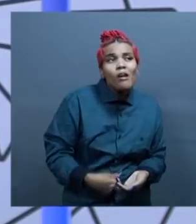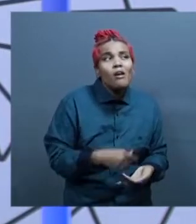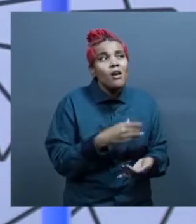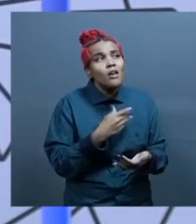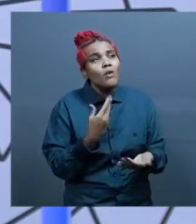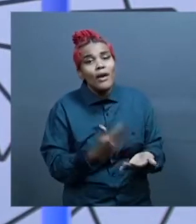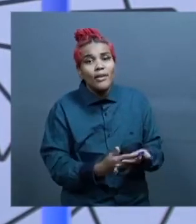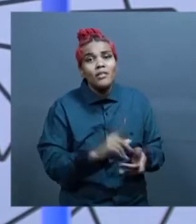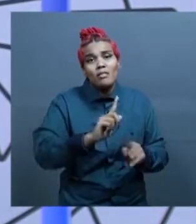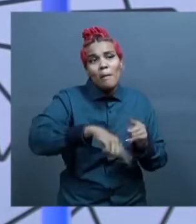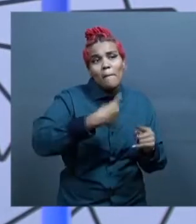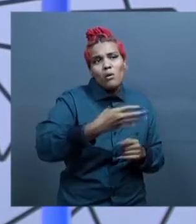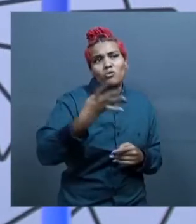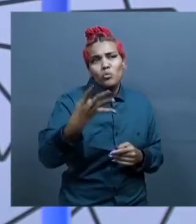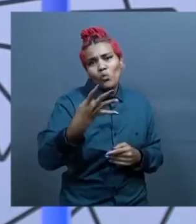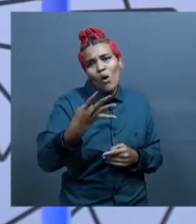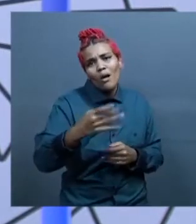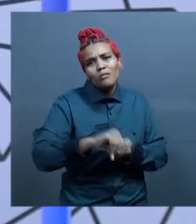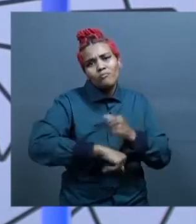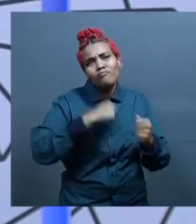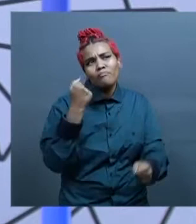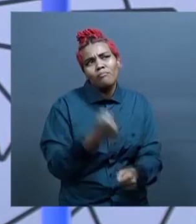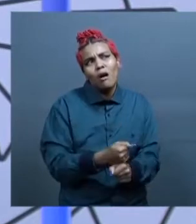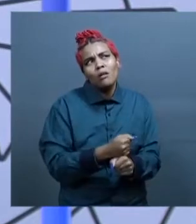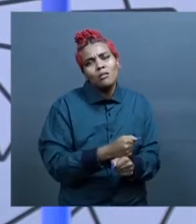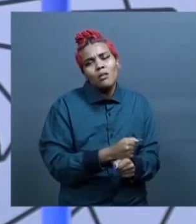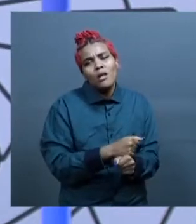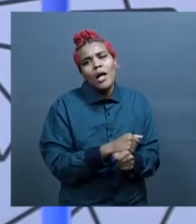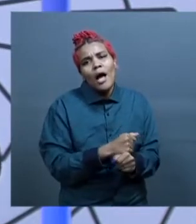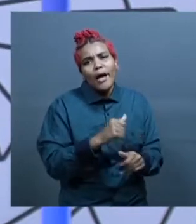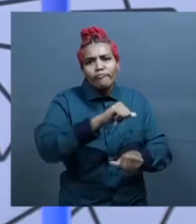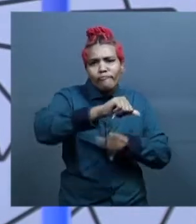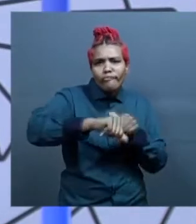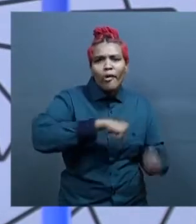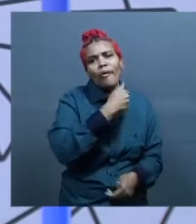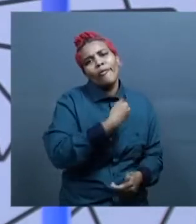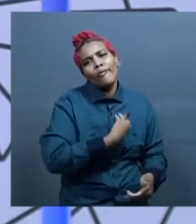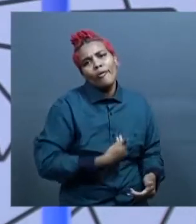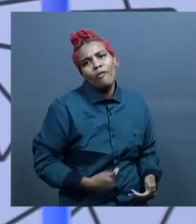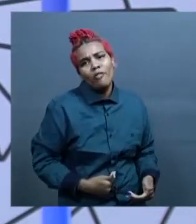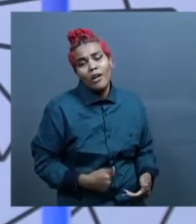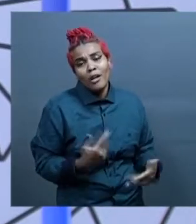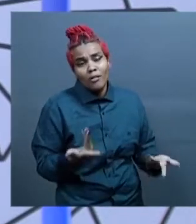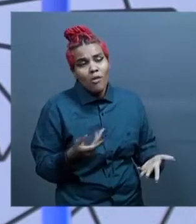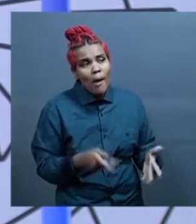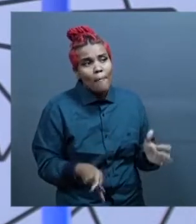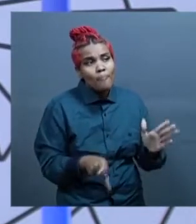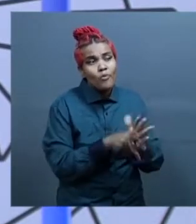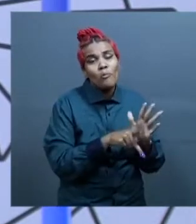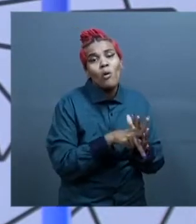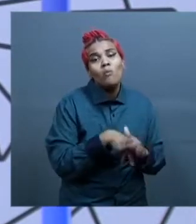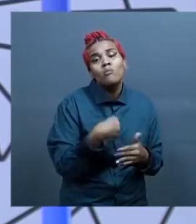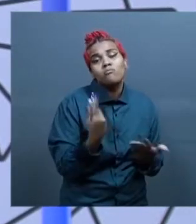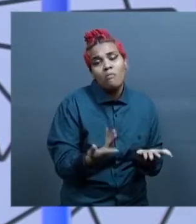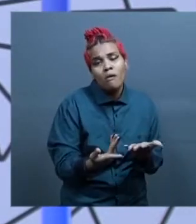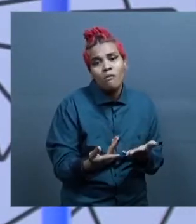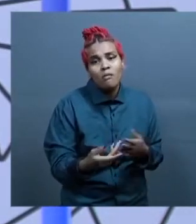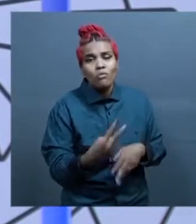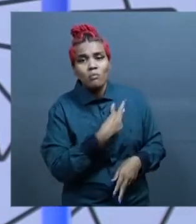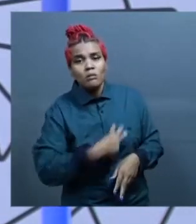continuidade daquelas políticas realmente forem produzidas você pega por exemplo nosso próprio caso do ministério meio ambiente